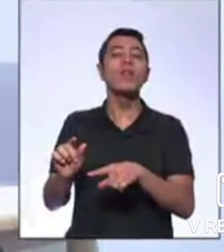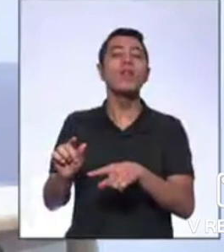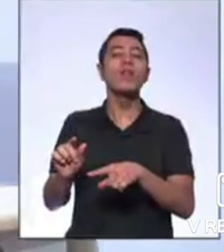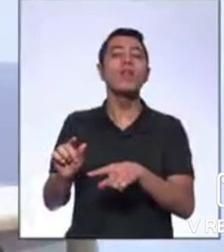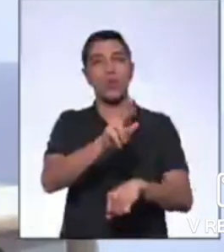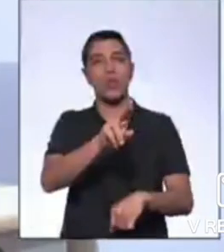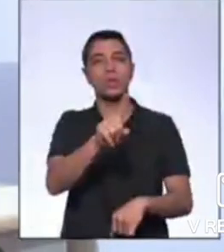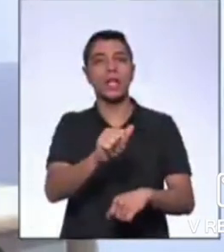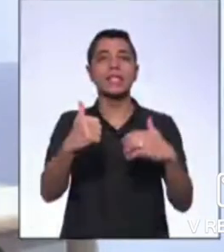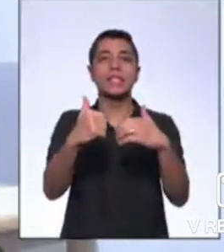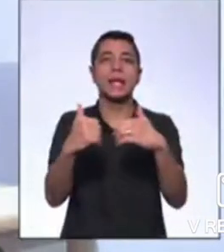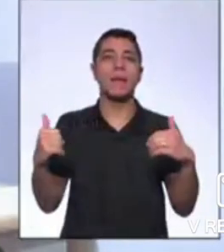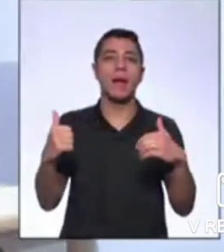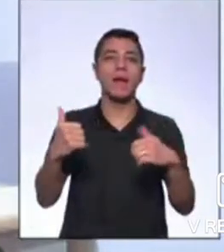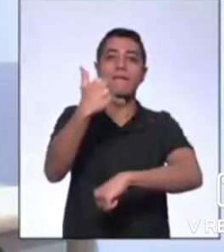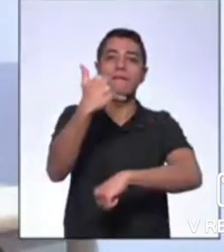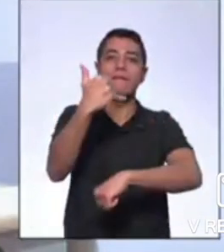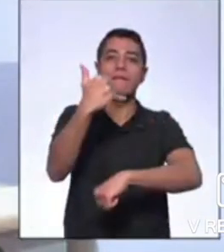modo de separação